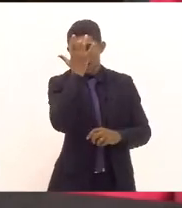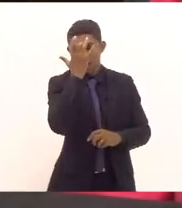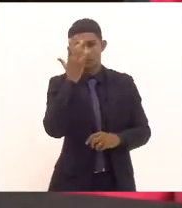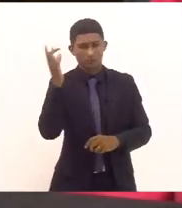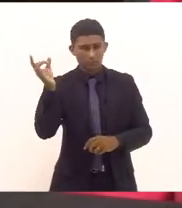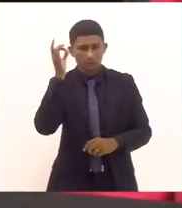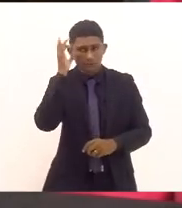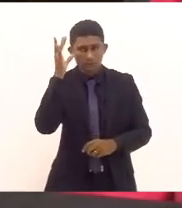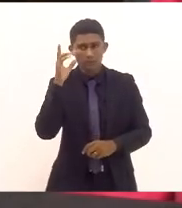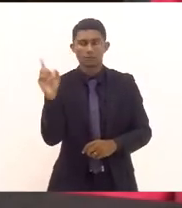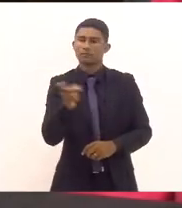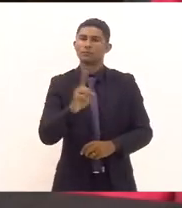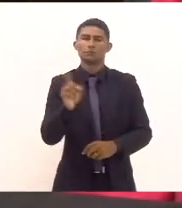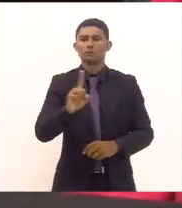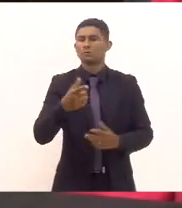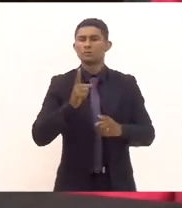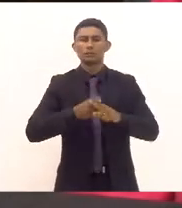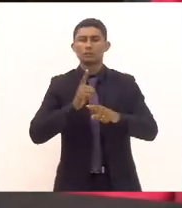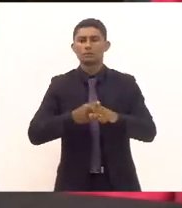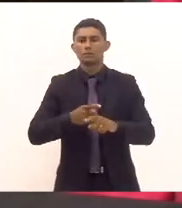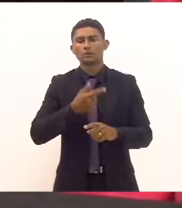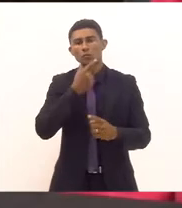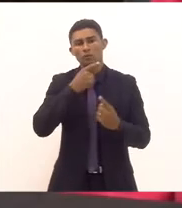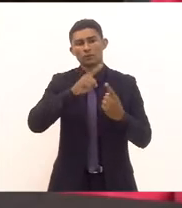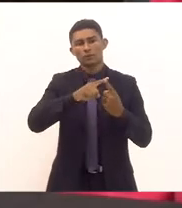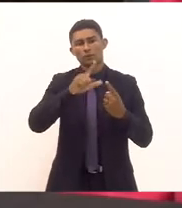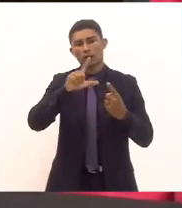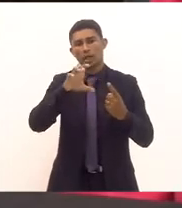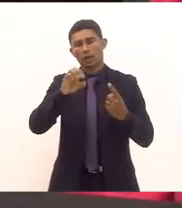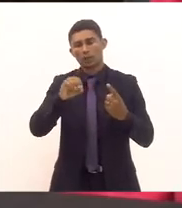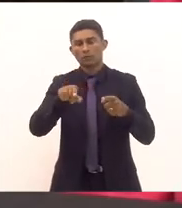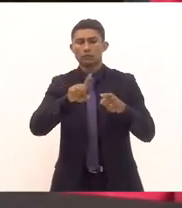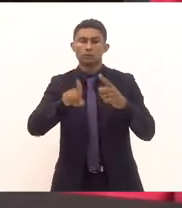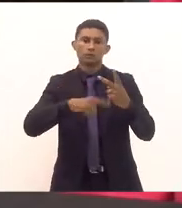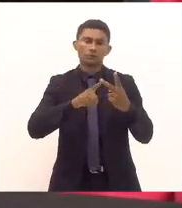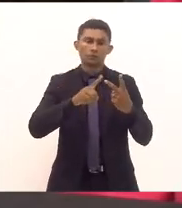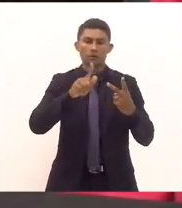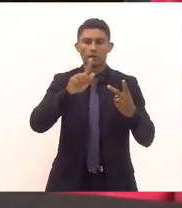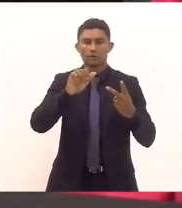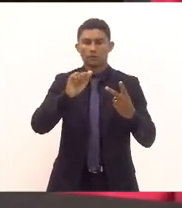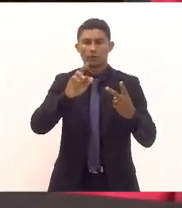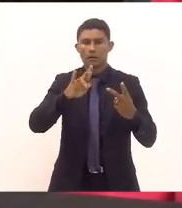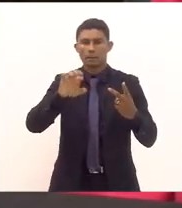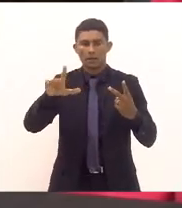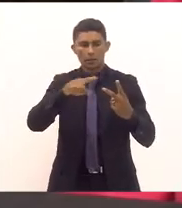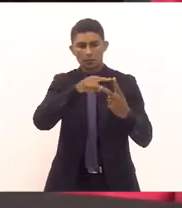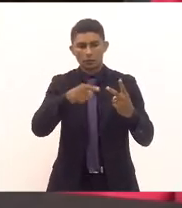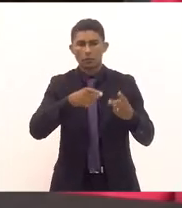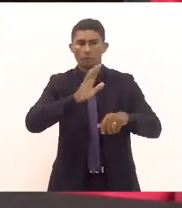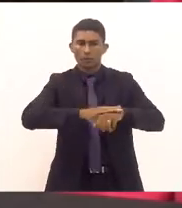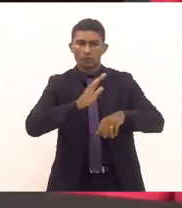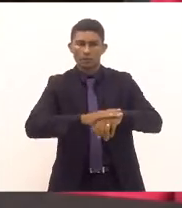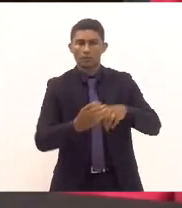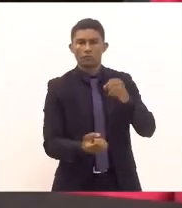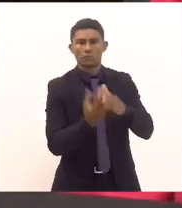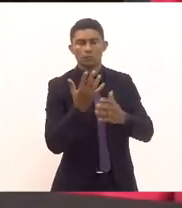esse enredo desenvolvido pelo Leo pelo Gabriel agradecer os carnavalescos que também